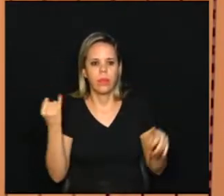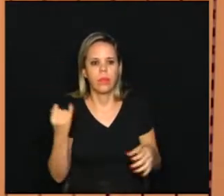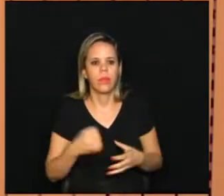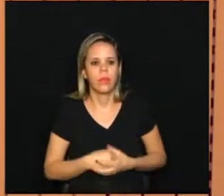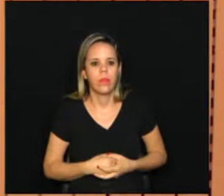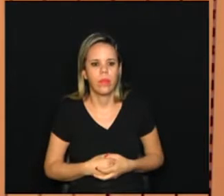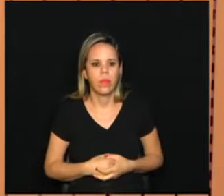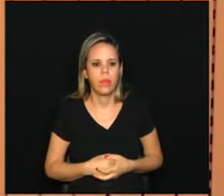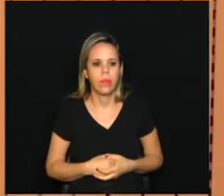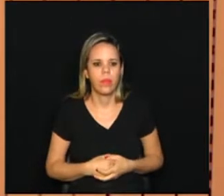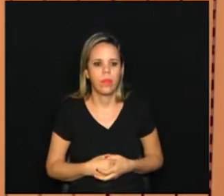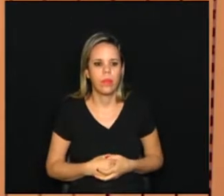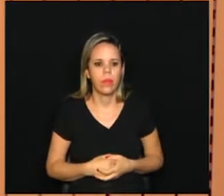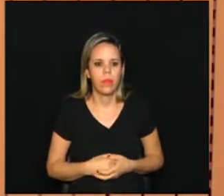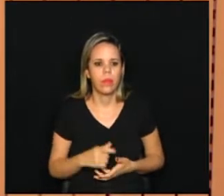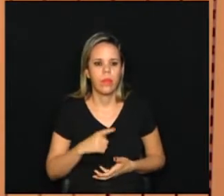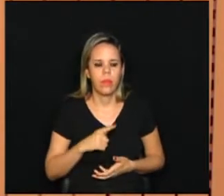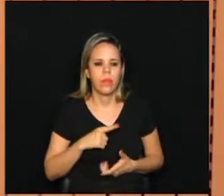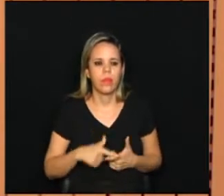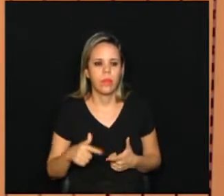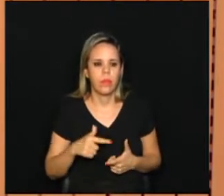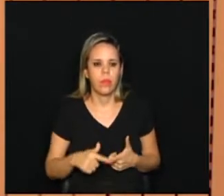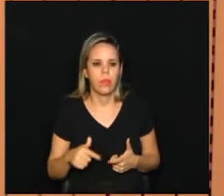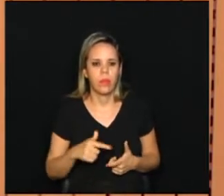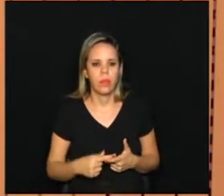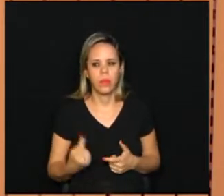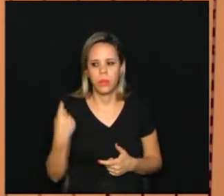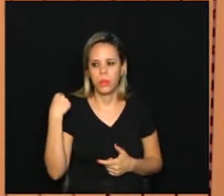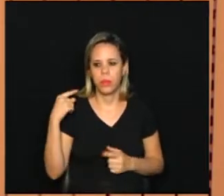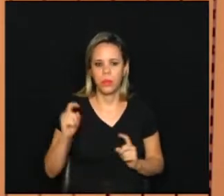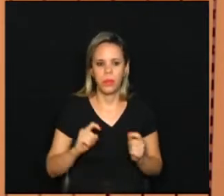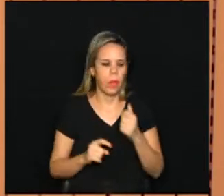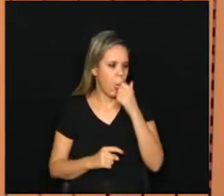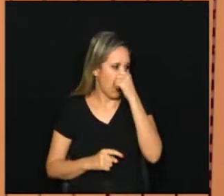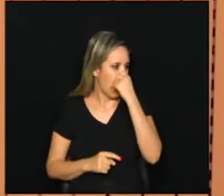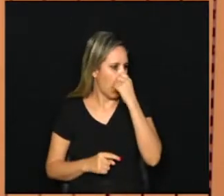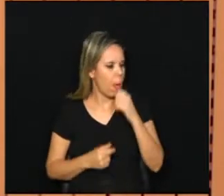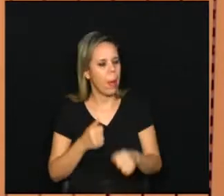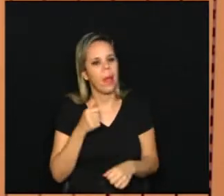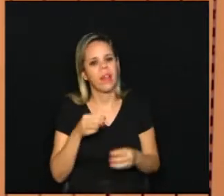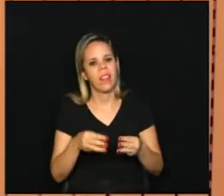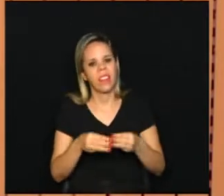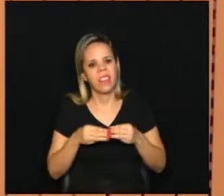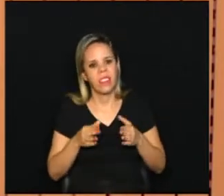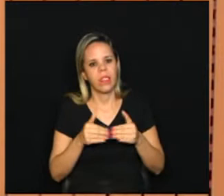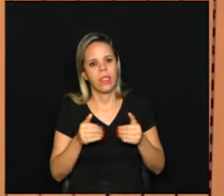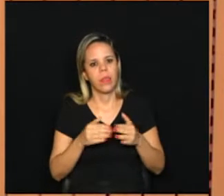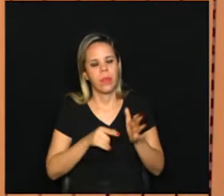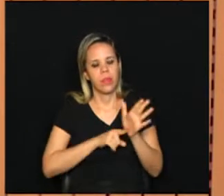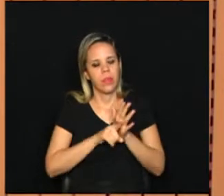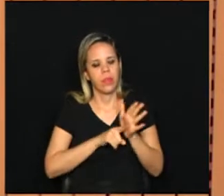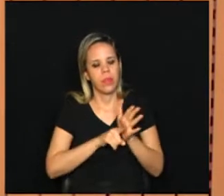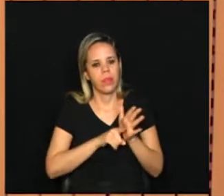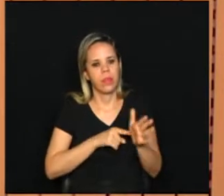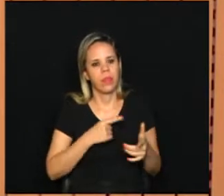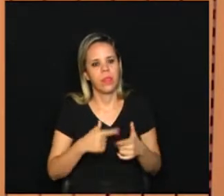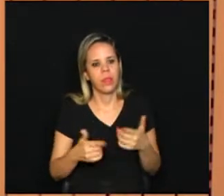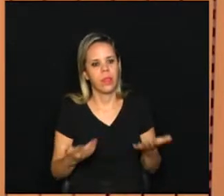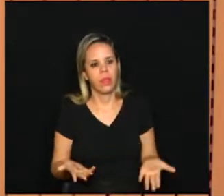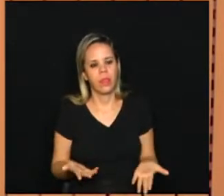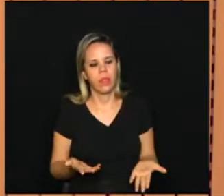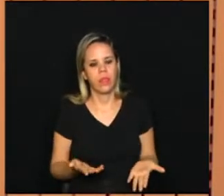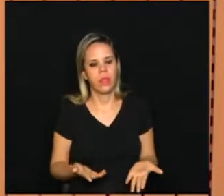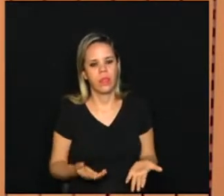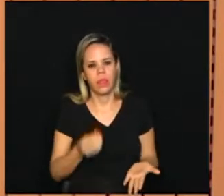importantíssimo. Né? A gente teve um caso na última sessão, de uma moção que pedia a apuração do caso, que ela